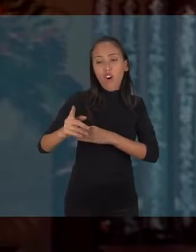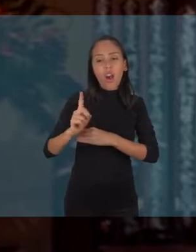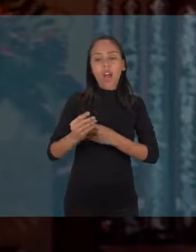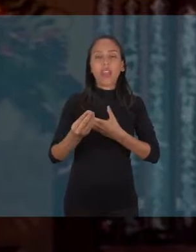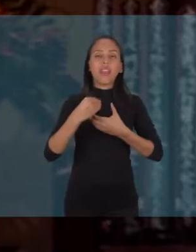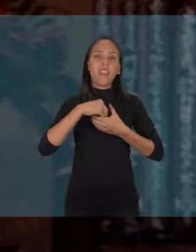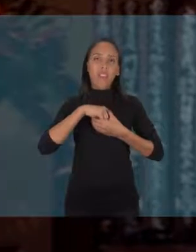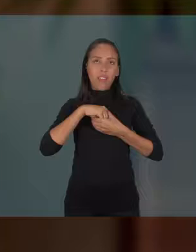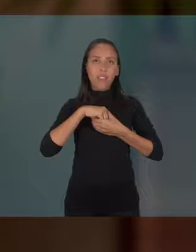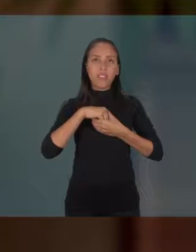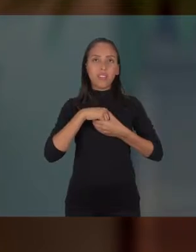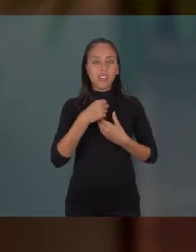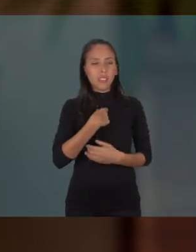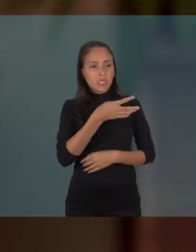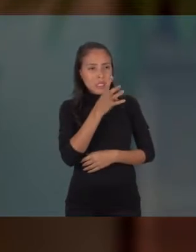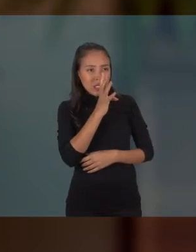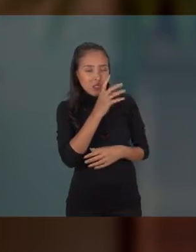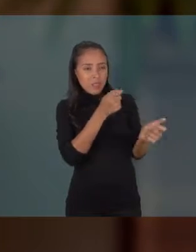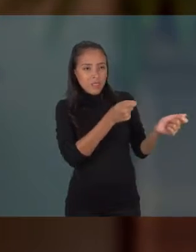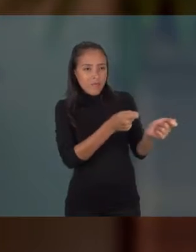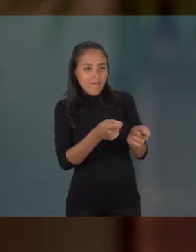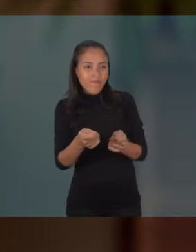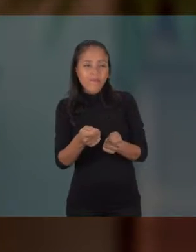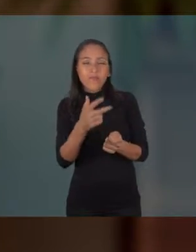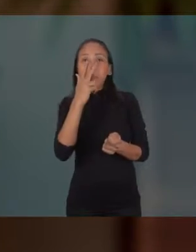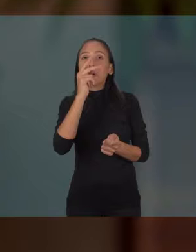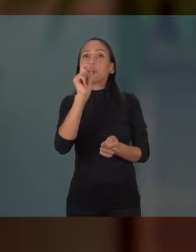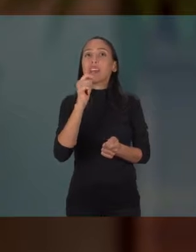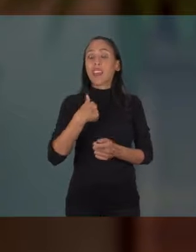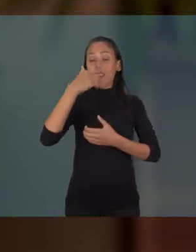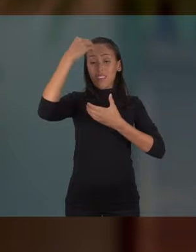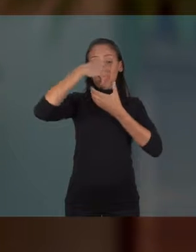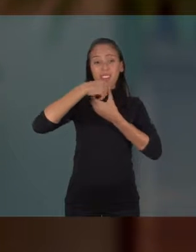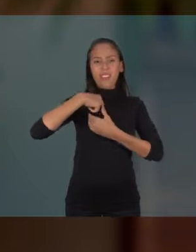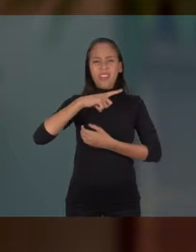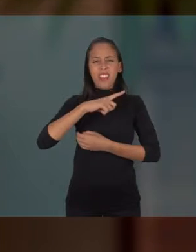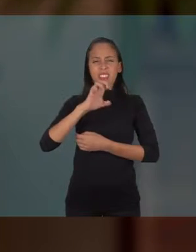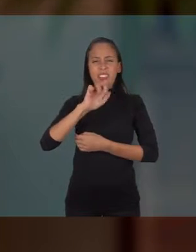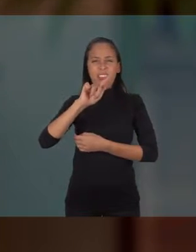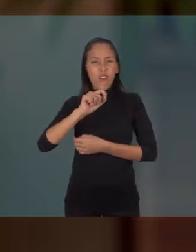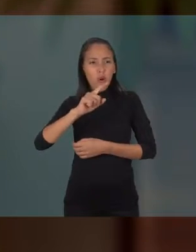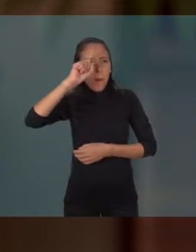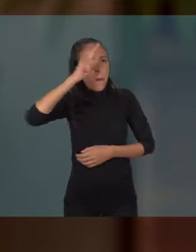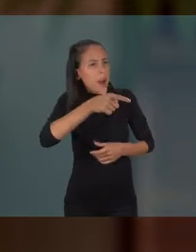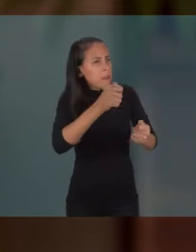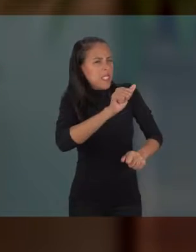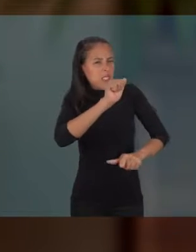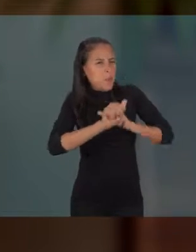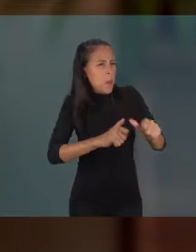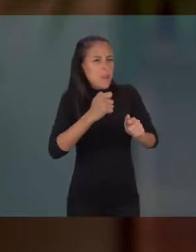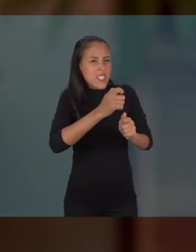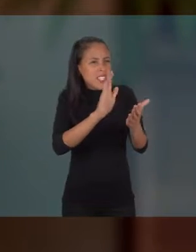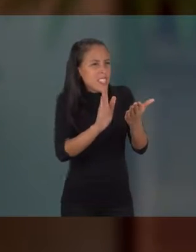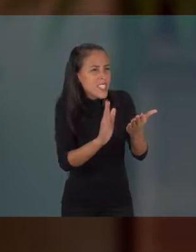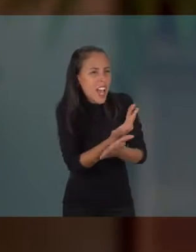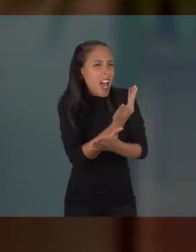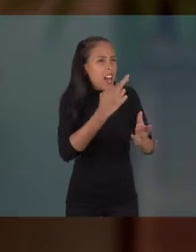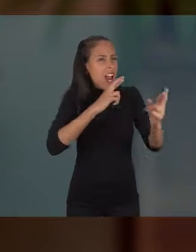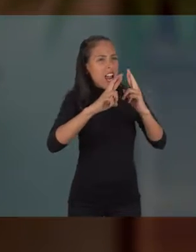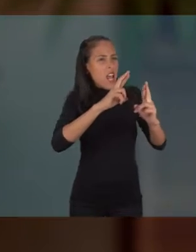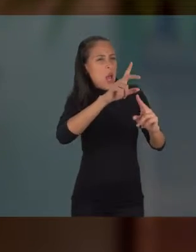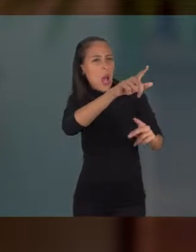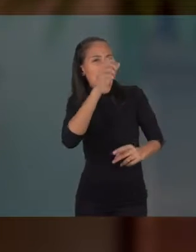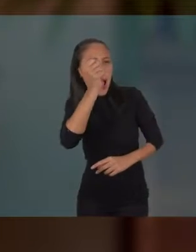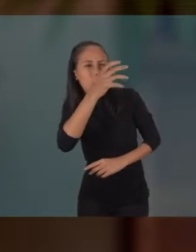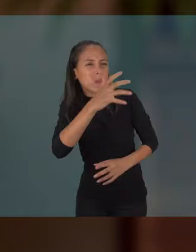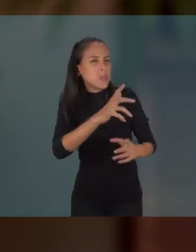assistir, acompanhar na verdade, é meu ego, né? Falando, você devia de fazer isso, você devia de fazer aquilo, você devia de sair,